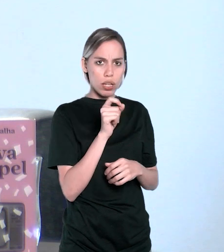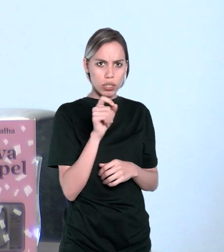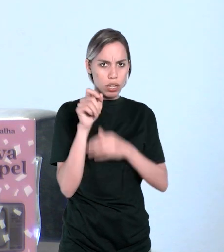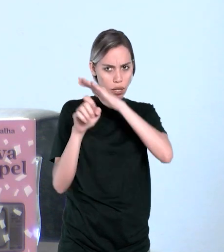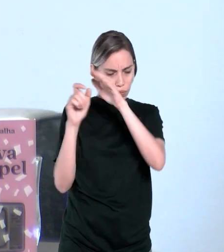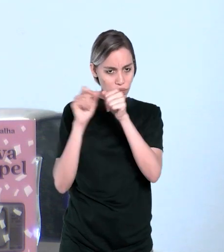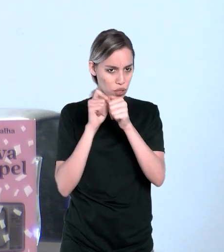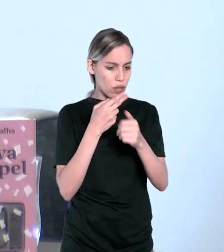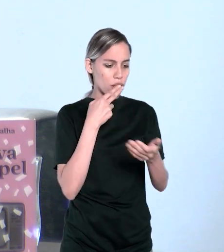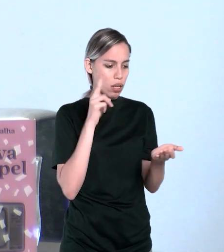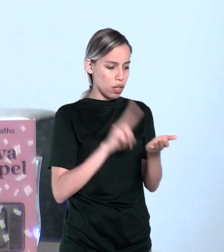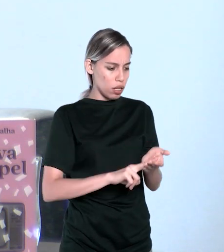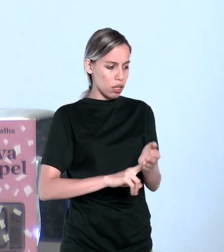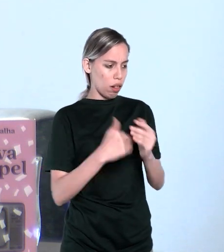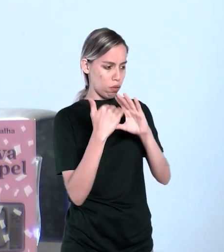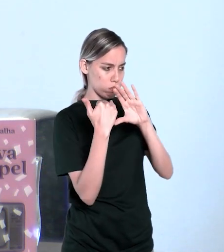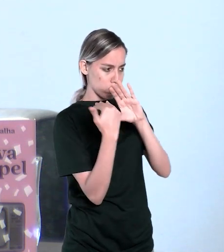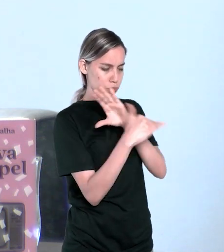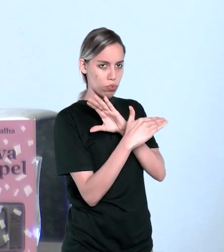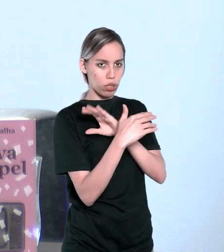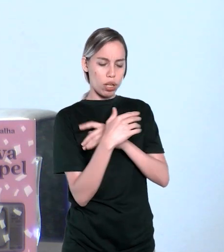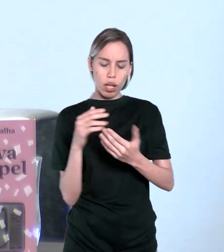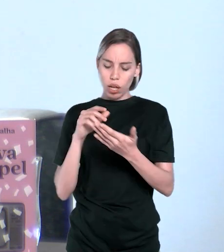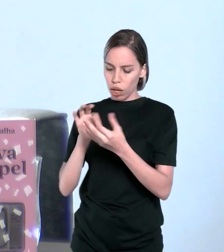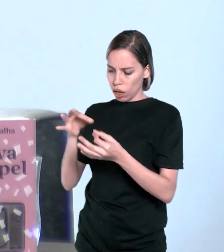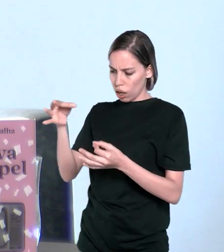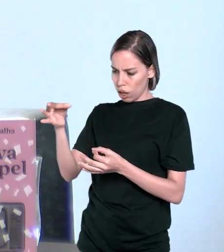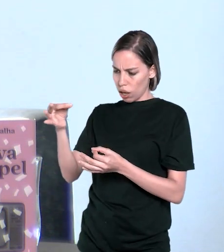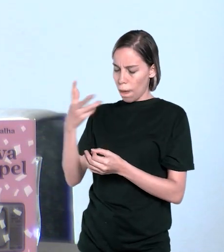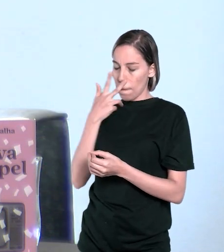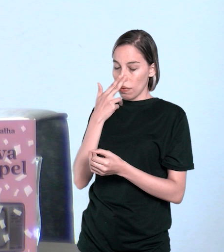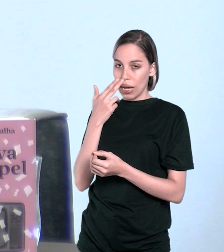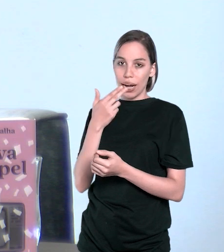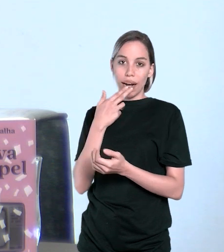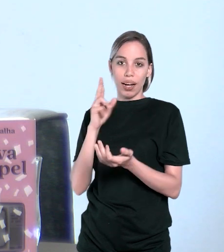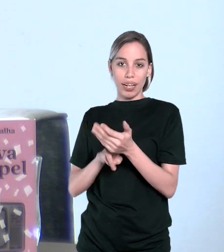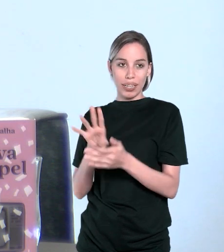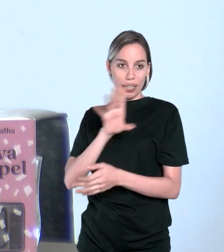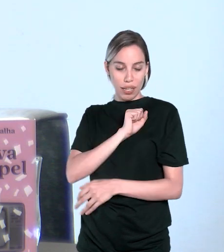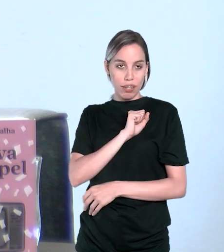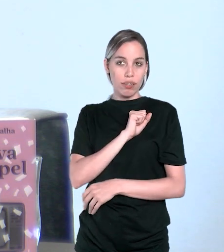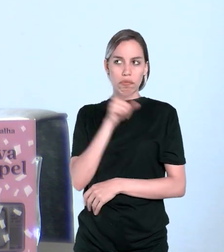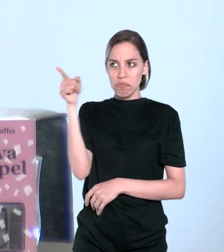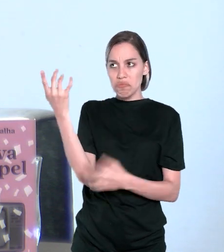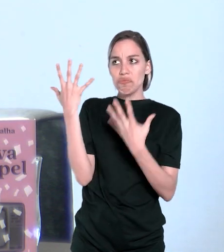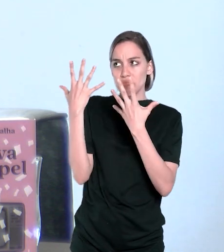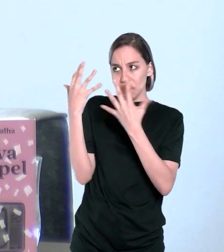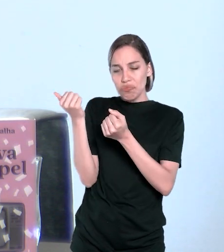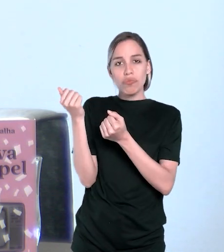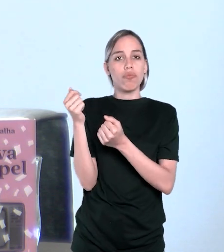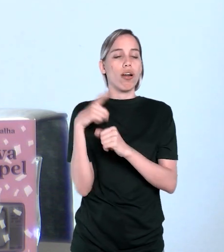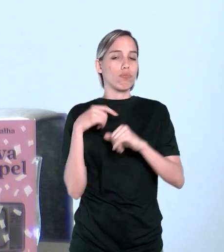saí, porque, assim, eu já estava prestes. Eurídice, todo escritor tem vários cadáveres no armário, assim, são os livros que não dão certo, que ele